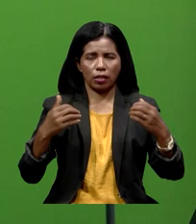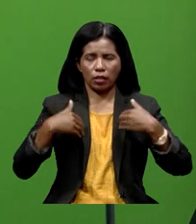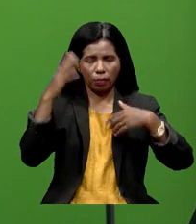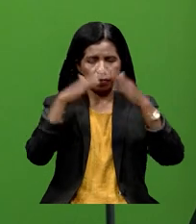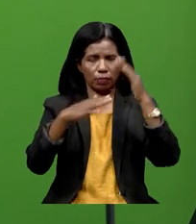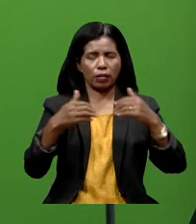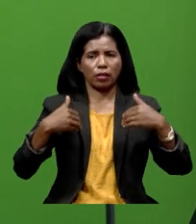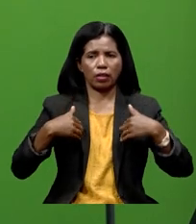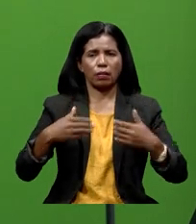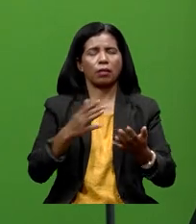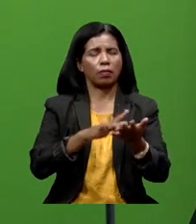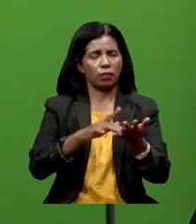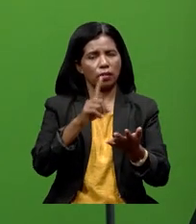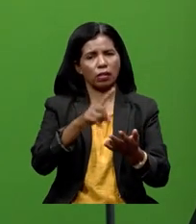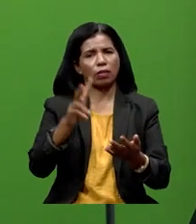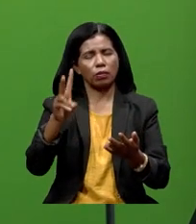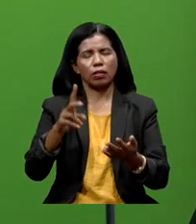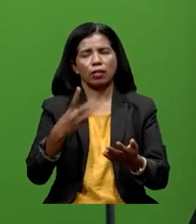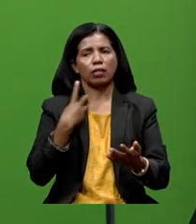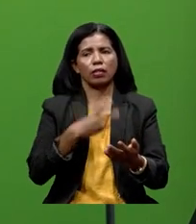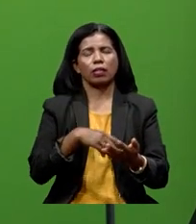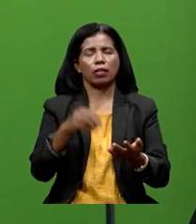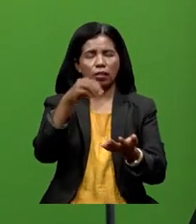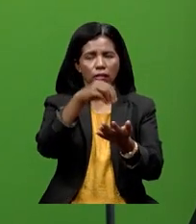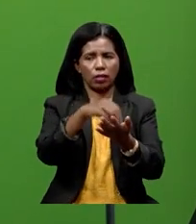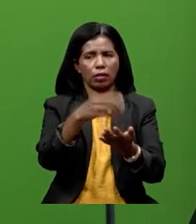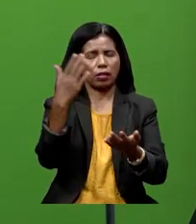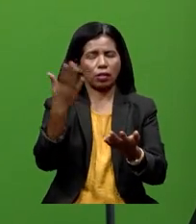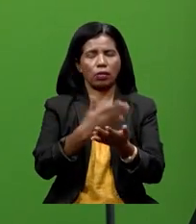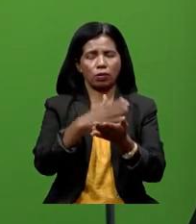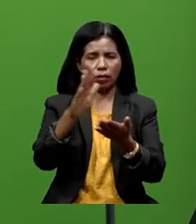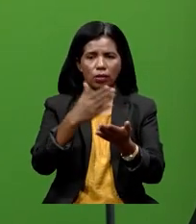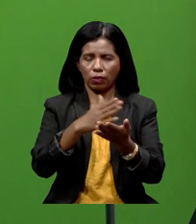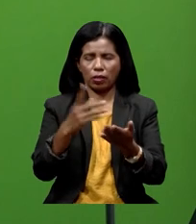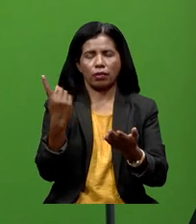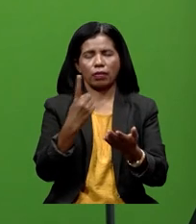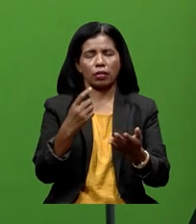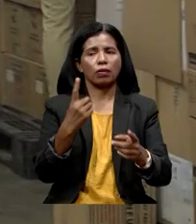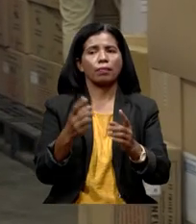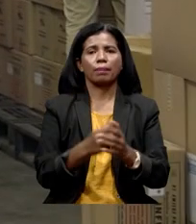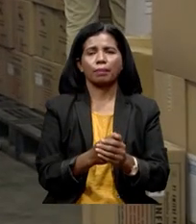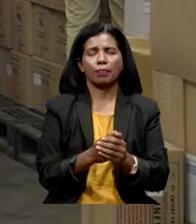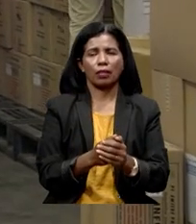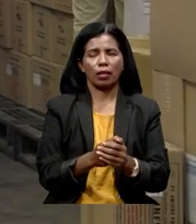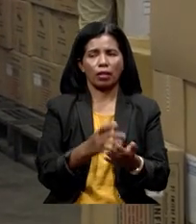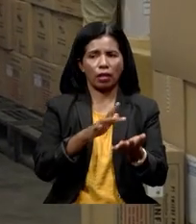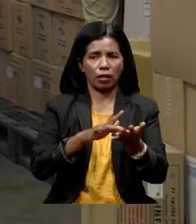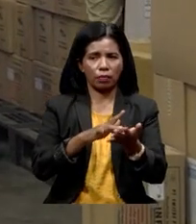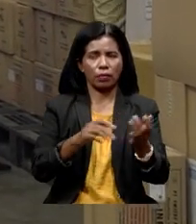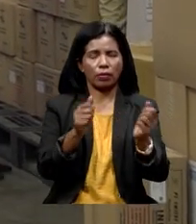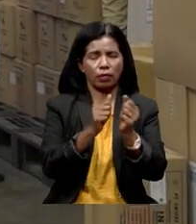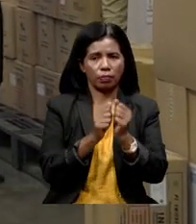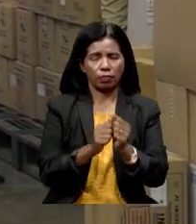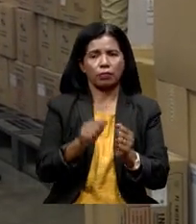item de rua, no vemos que está siempre cobre de la cuenca ya. Produto Aitematus Nen nebe